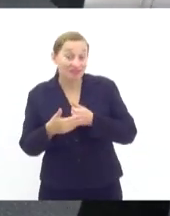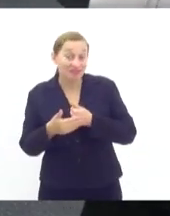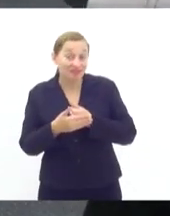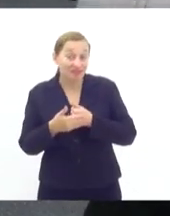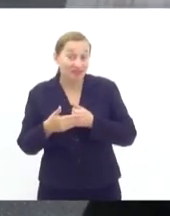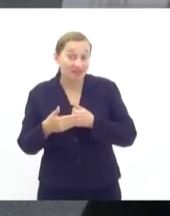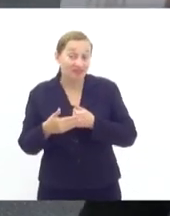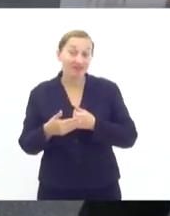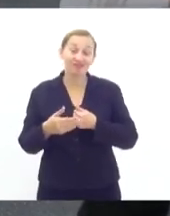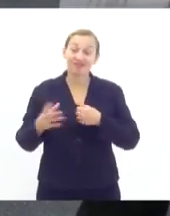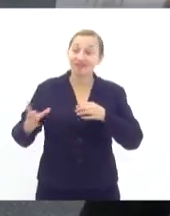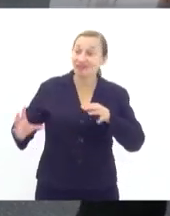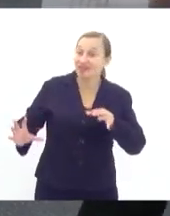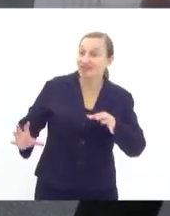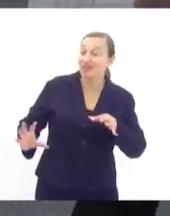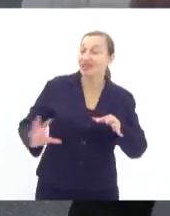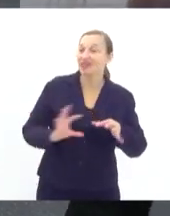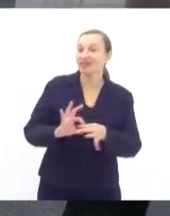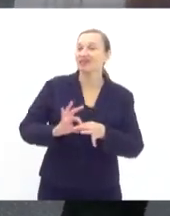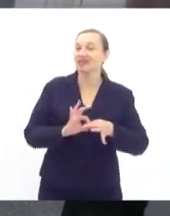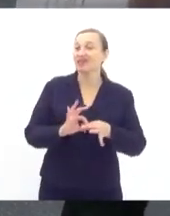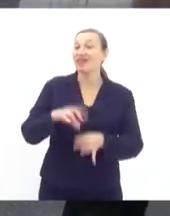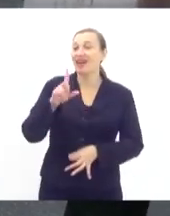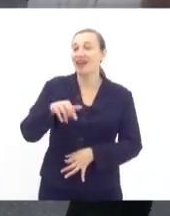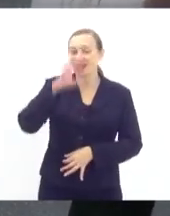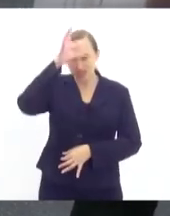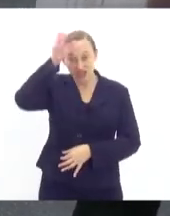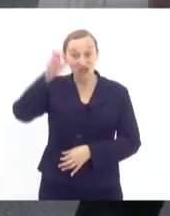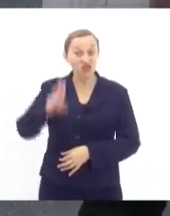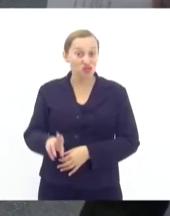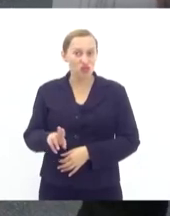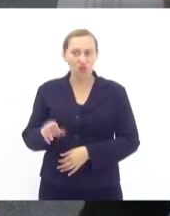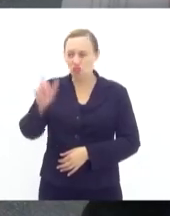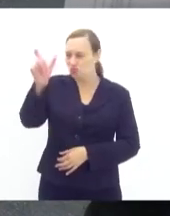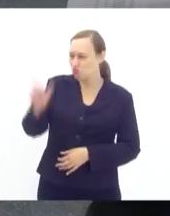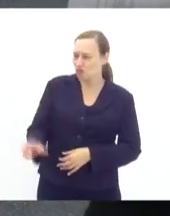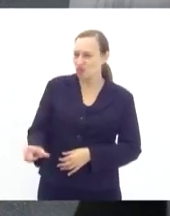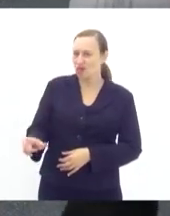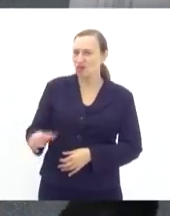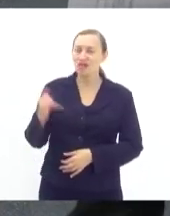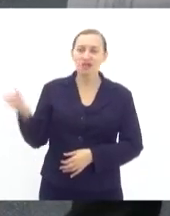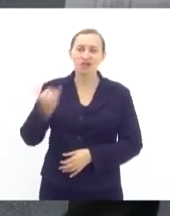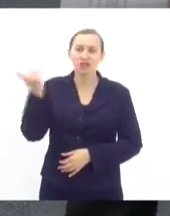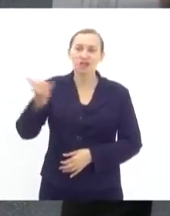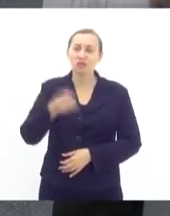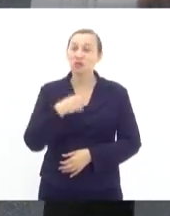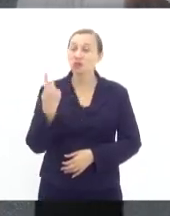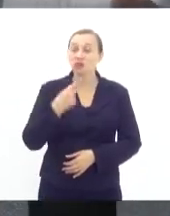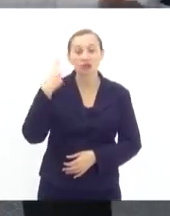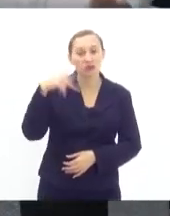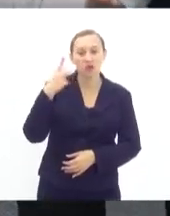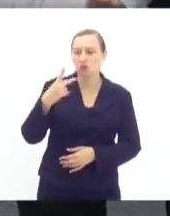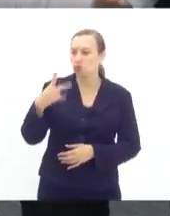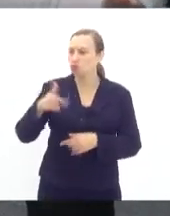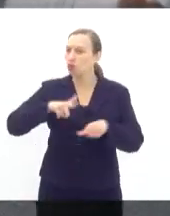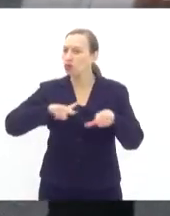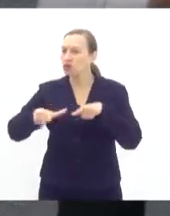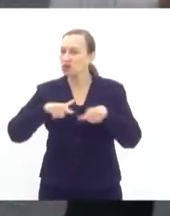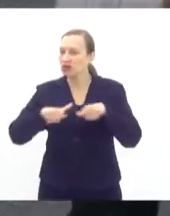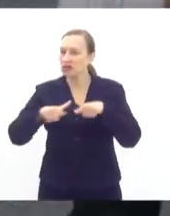agregadora que é a tia Ju é uma pessoa muito importante para o nosso Parlamento sua atuação